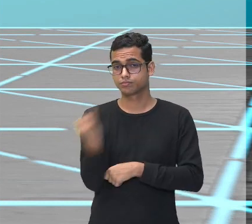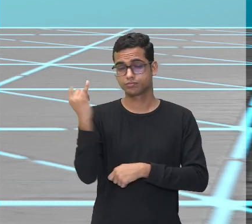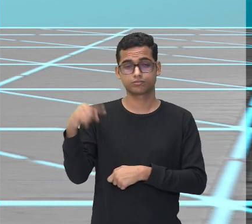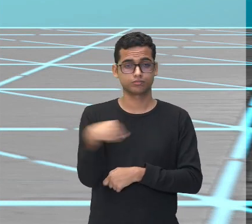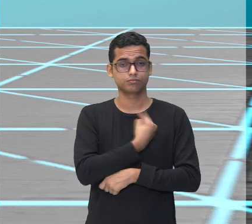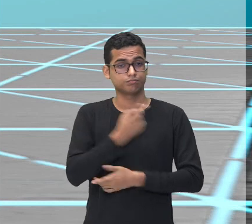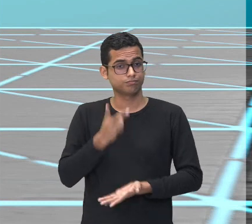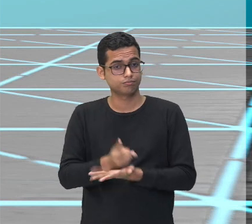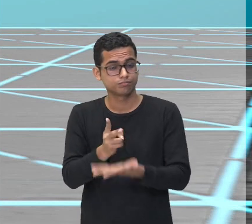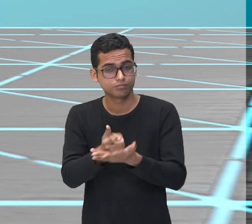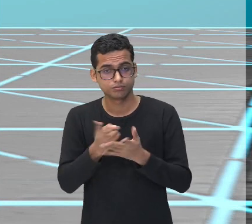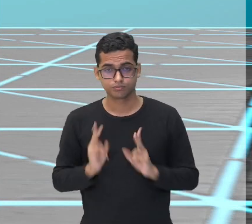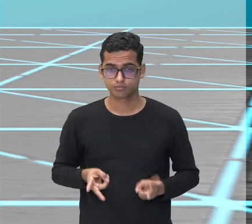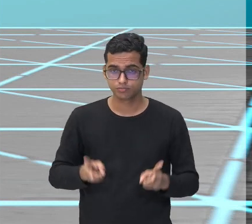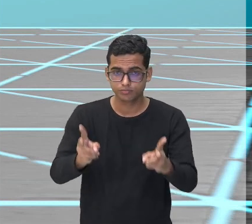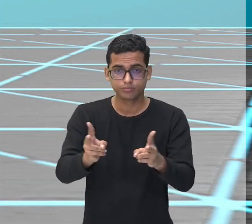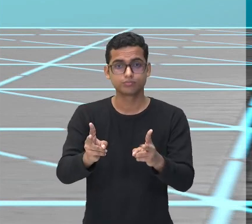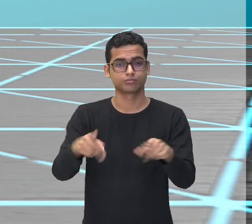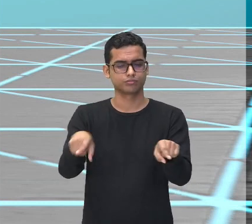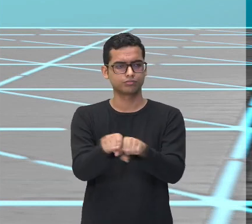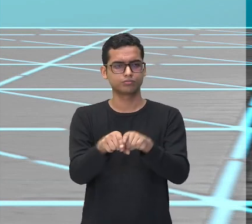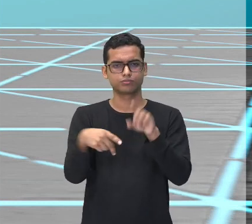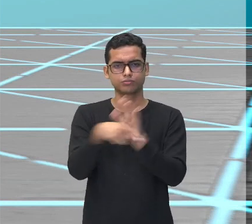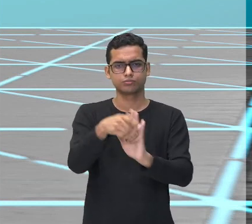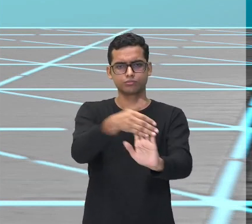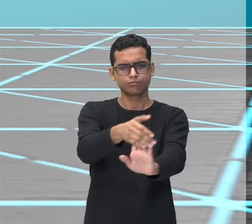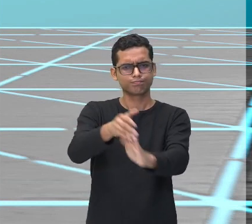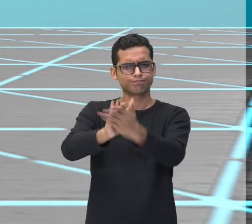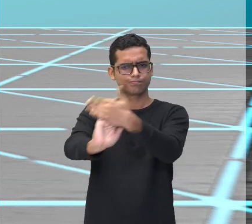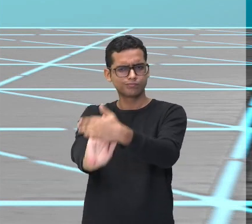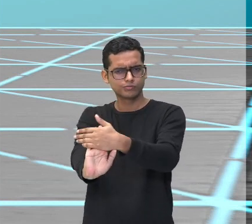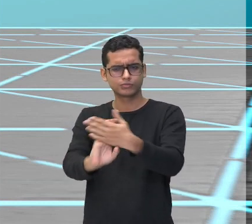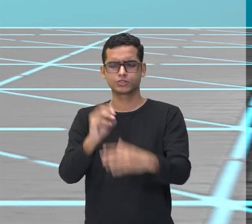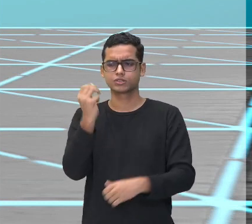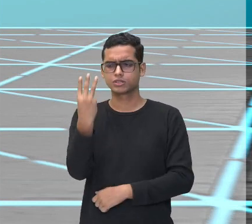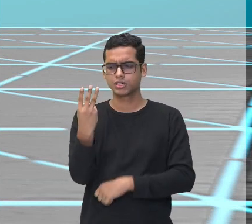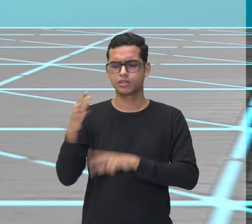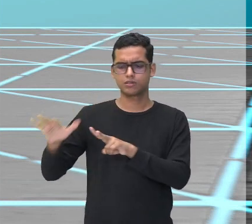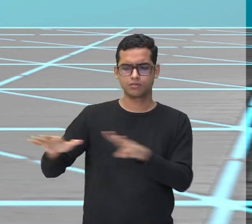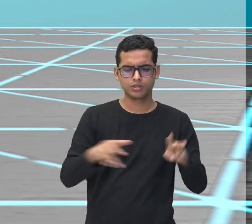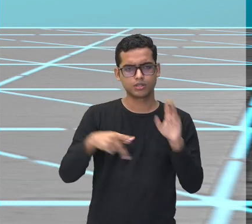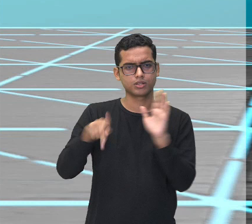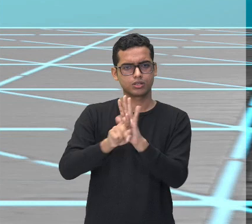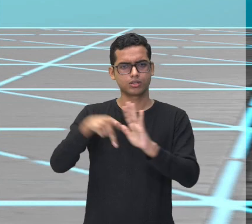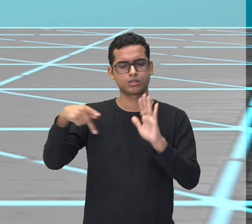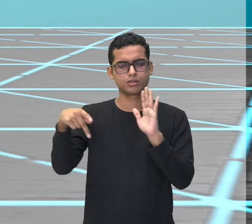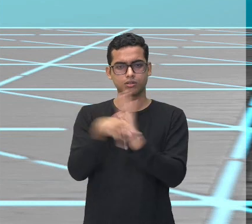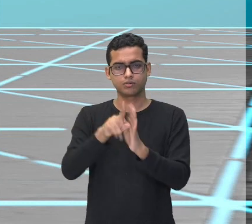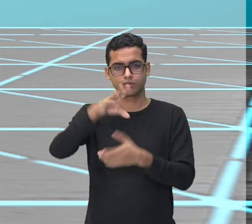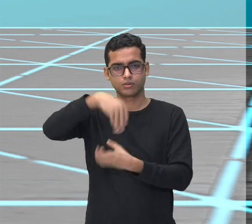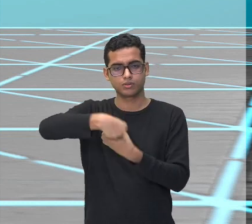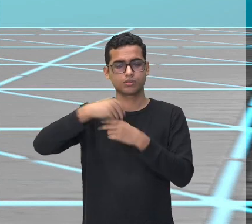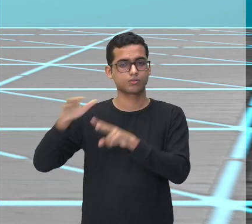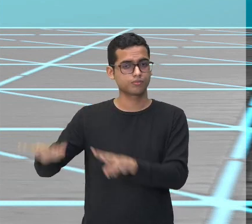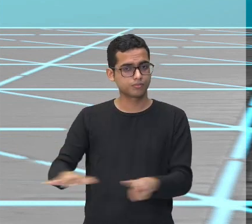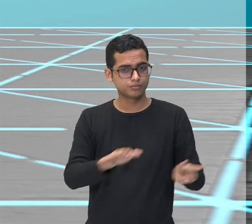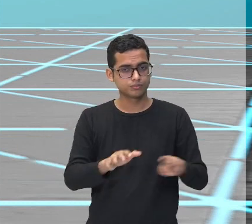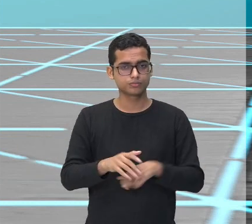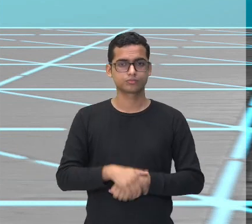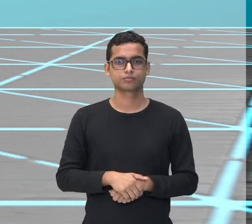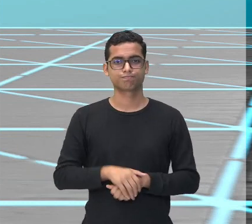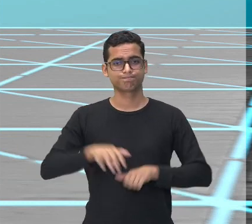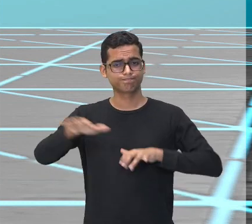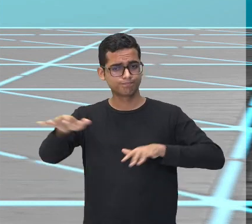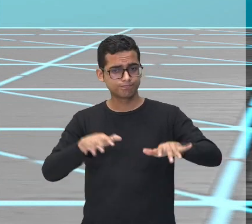mantenha uma regularidade dos alongamentos de, no mínimo, 3 vezes por semana. O alongamento, o trabalho